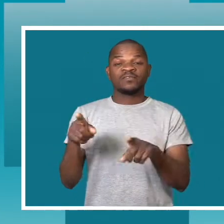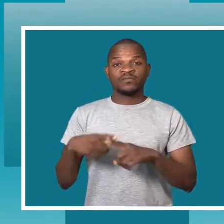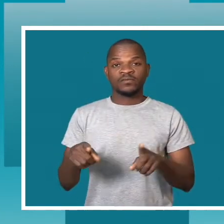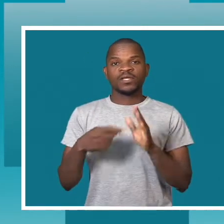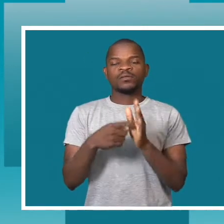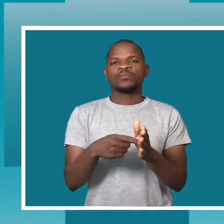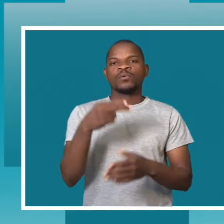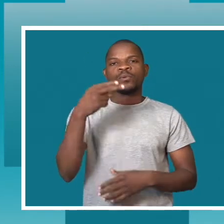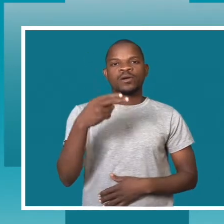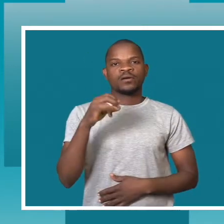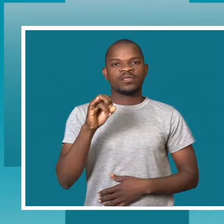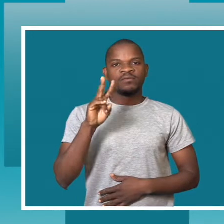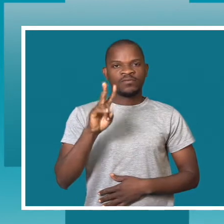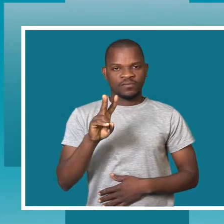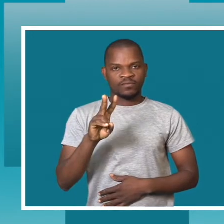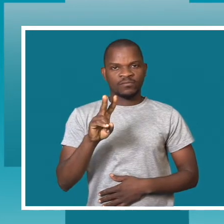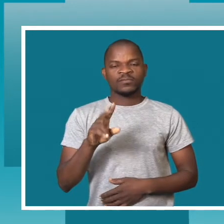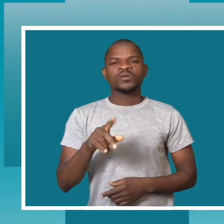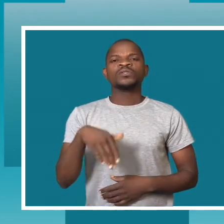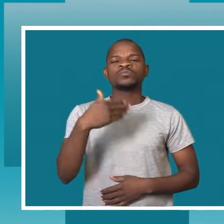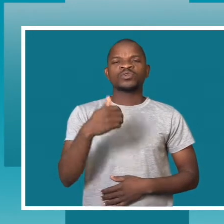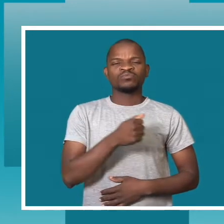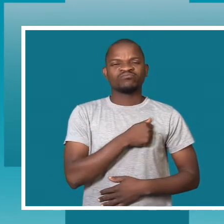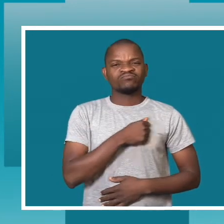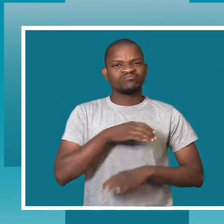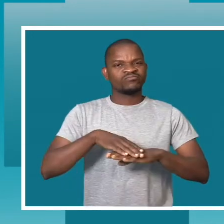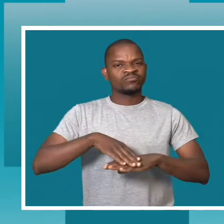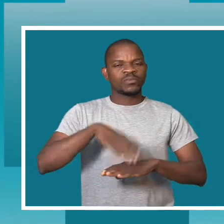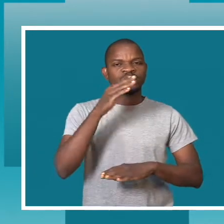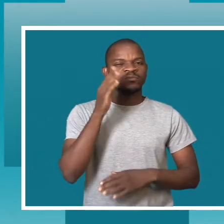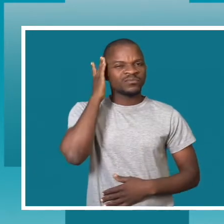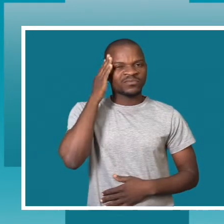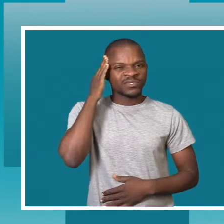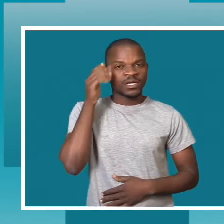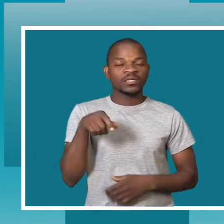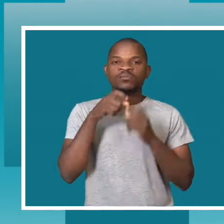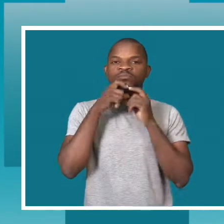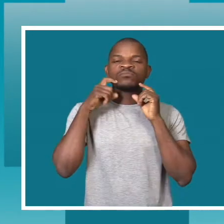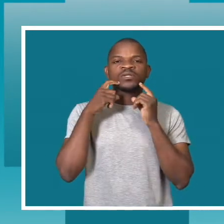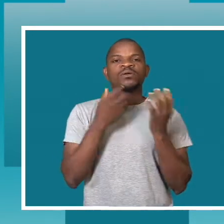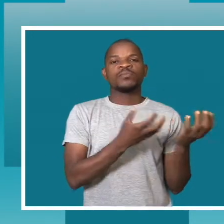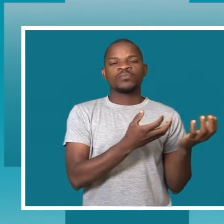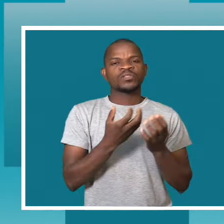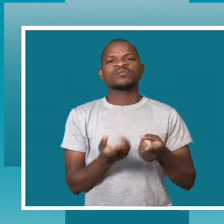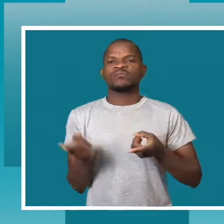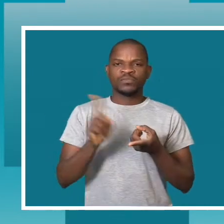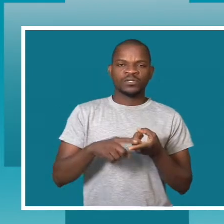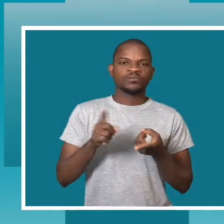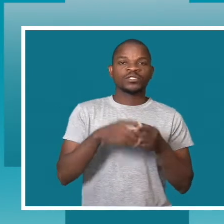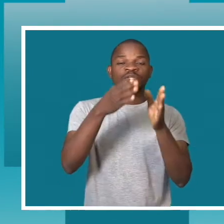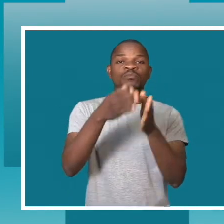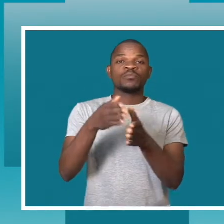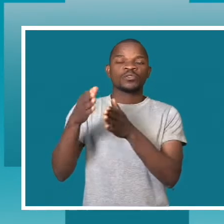temas, como por exemplo HIV. Daí que gostei muito da formação e percebi que, na verdade, Moçambique também